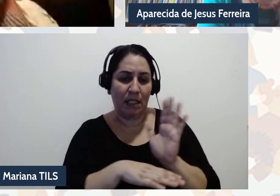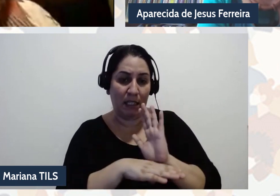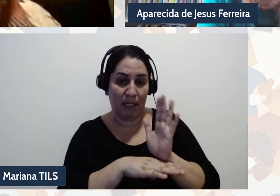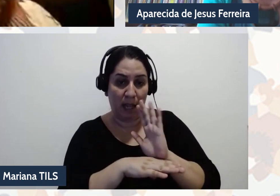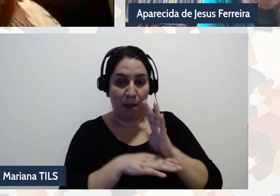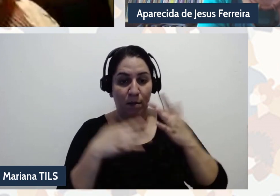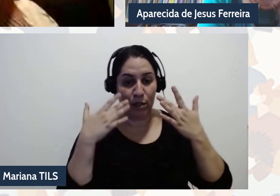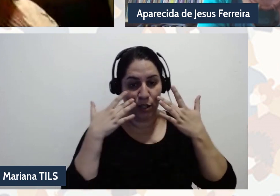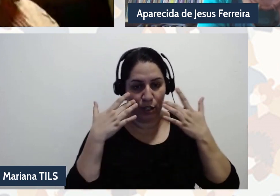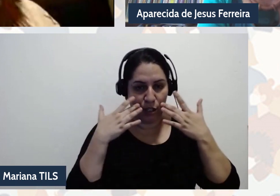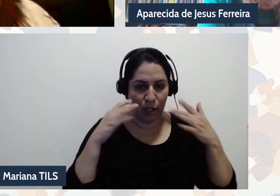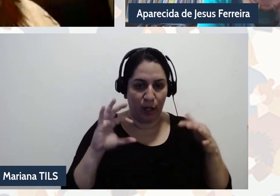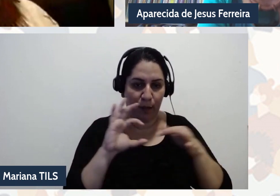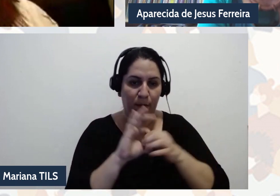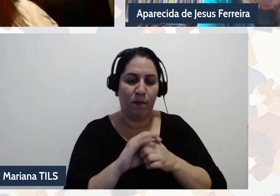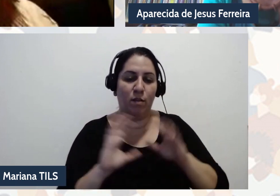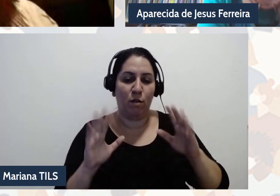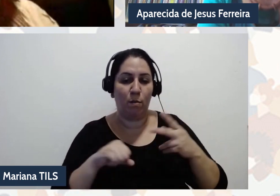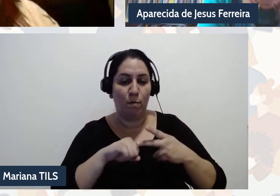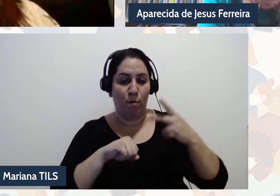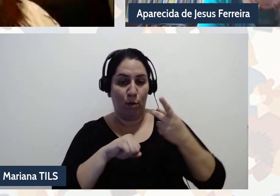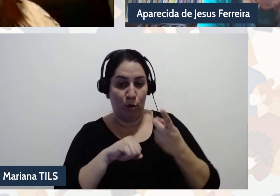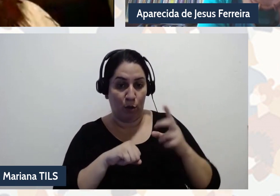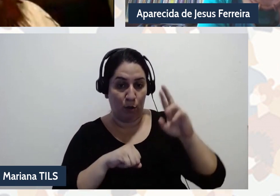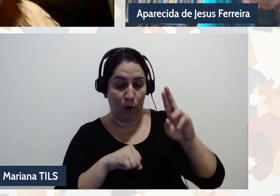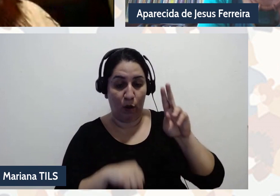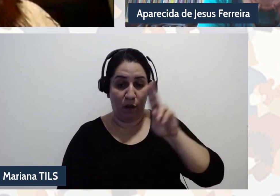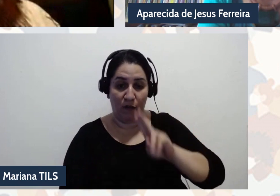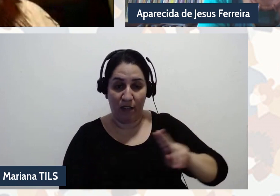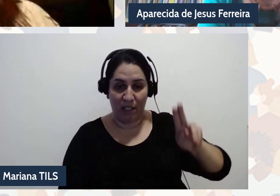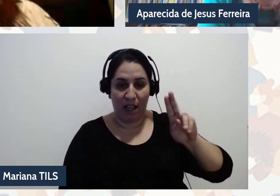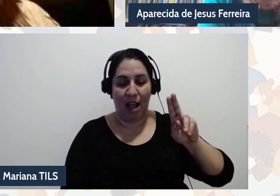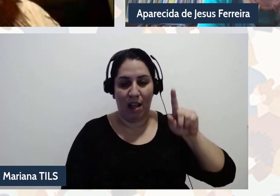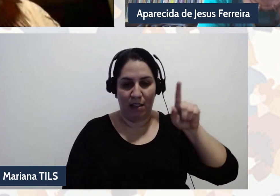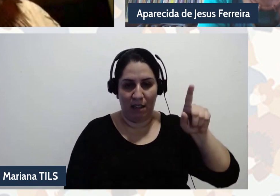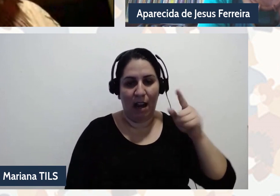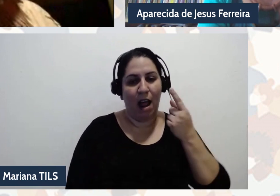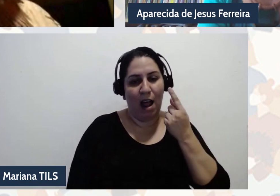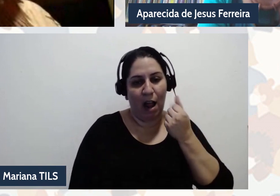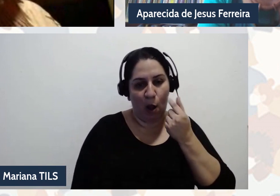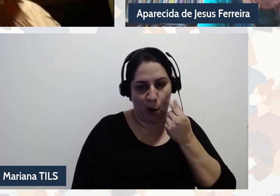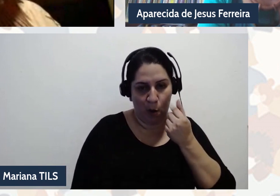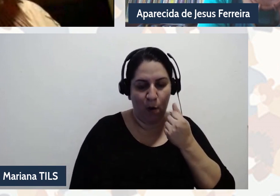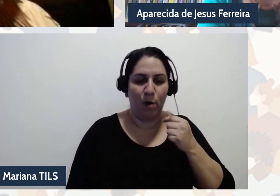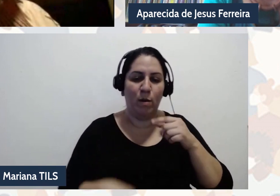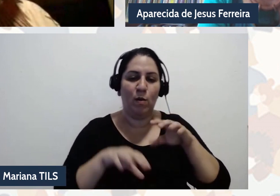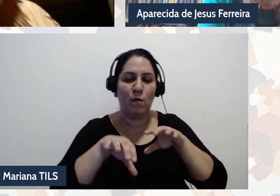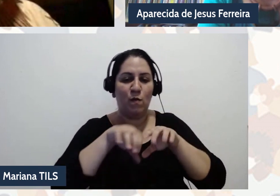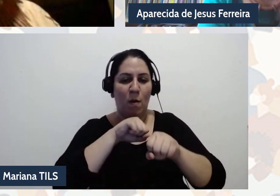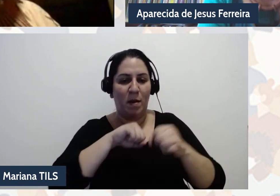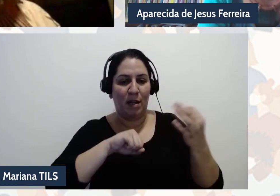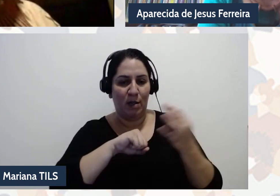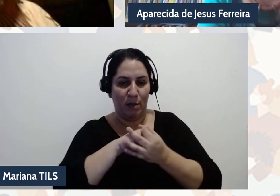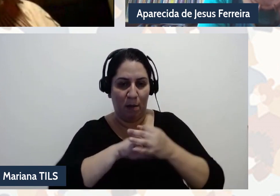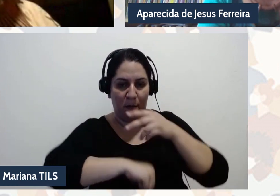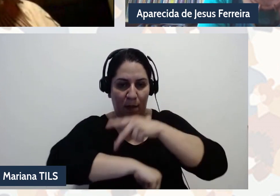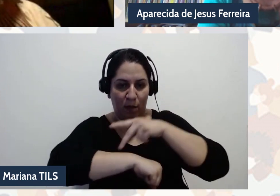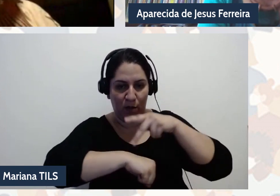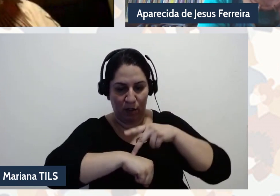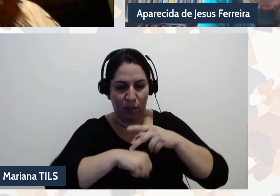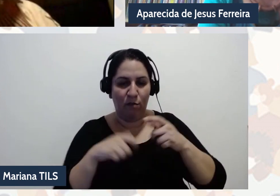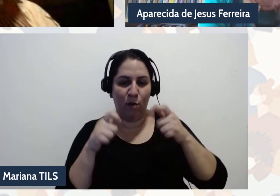pela Universidade Federal de Alagoas, possui graduação em Pedagogia pela Associação Catarinense